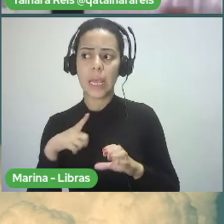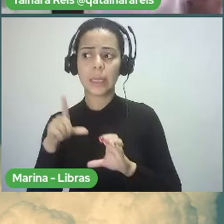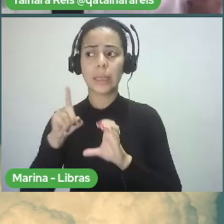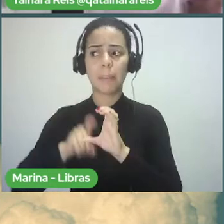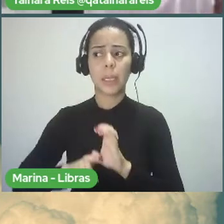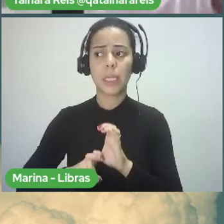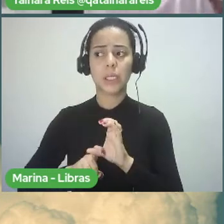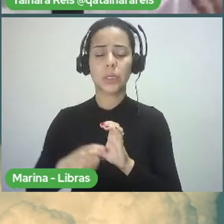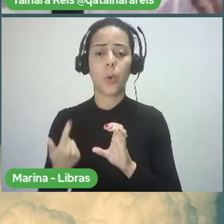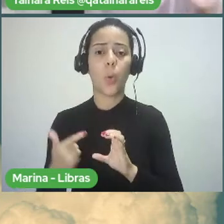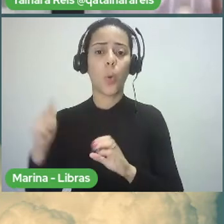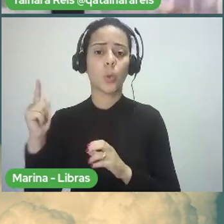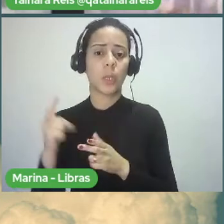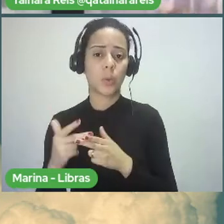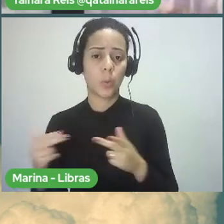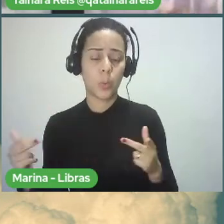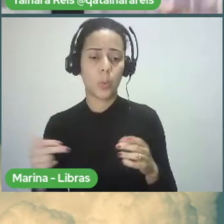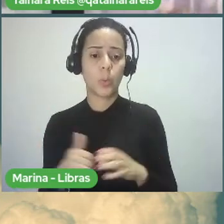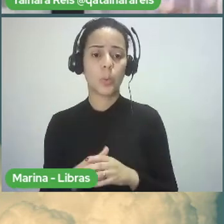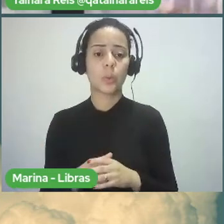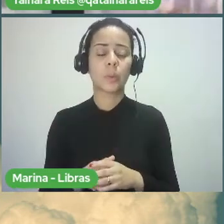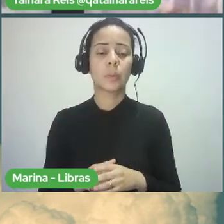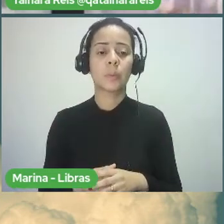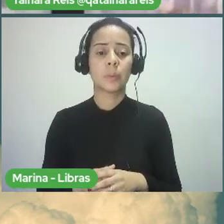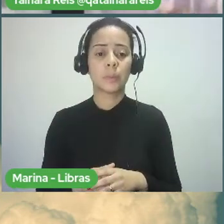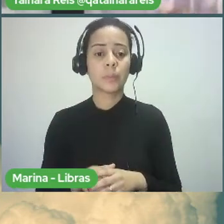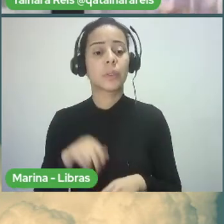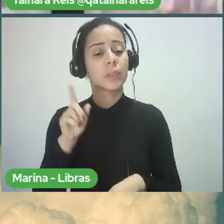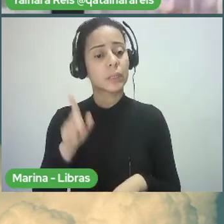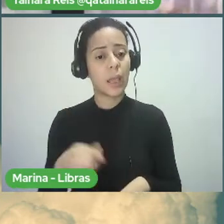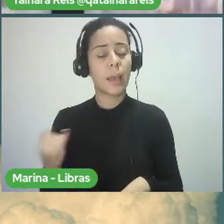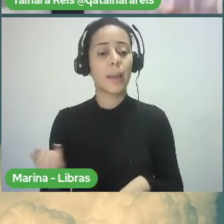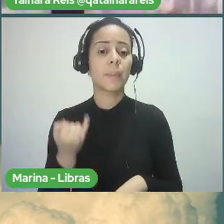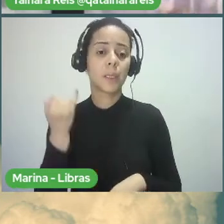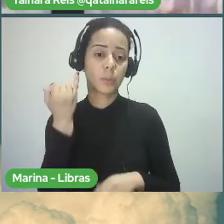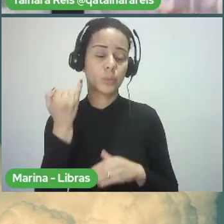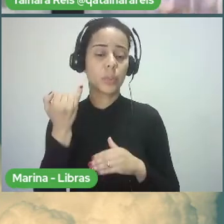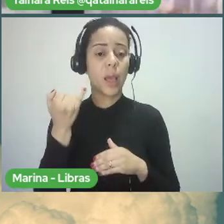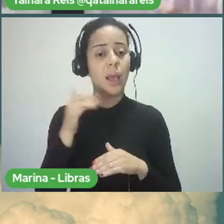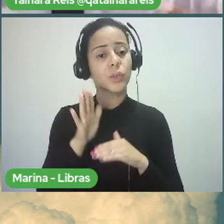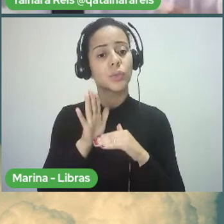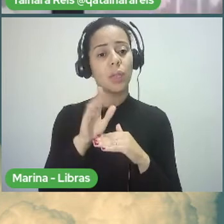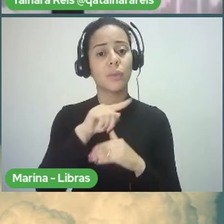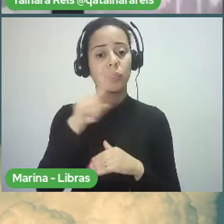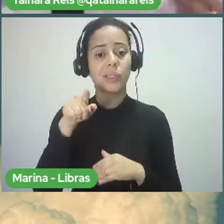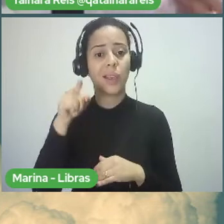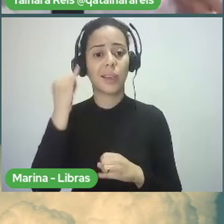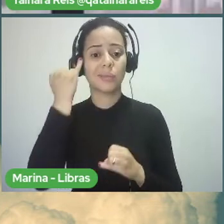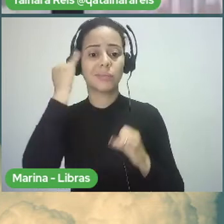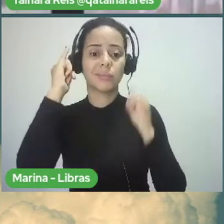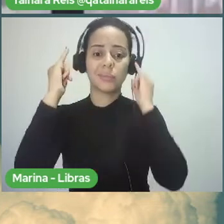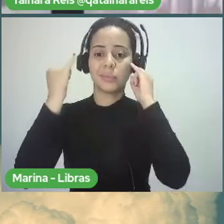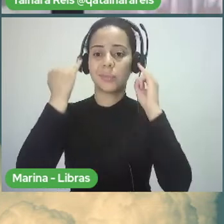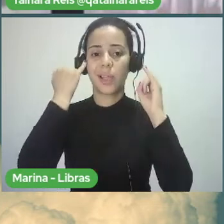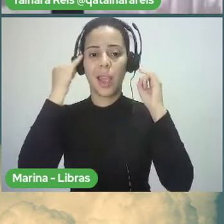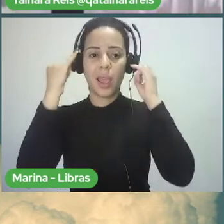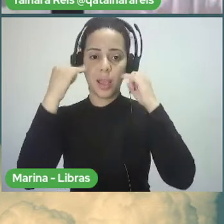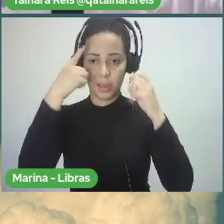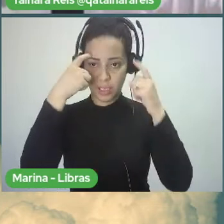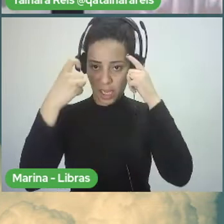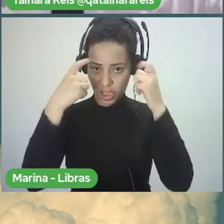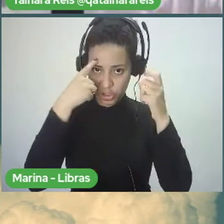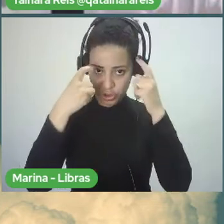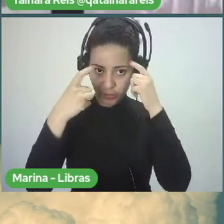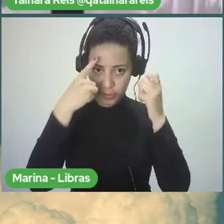há mensagens de erros previstas. São perguntas para deixar vocês um pouco mais criativas quando estiverem participando dessas cerimônias.